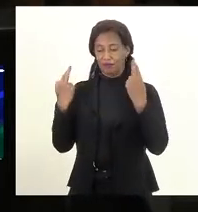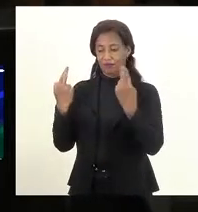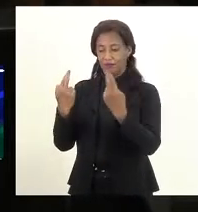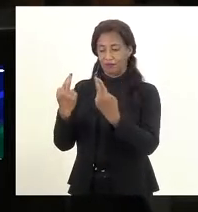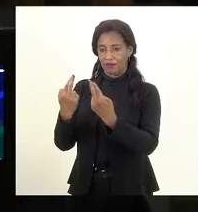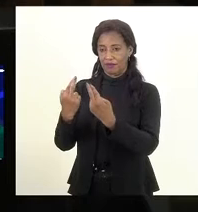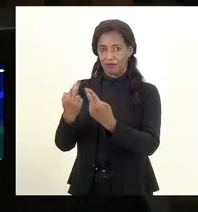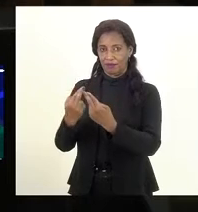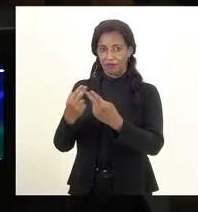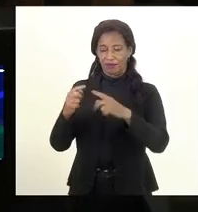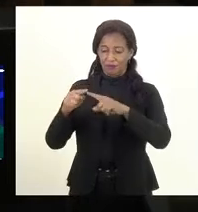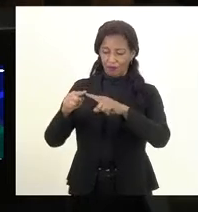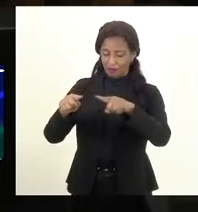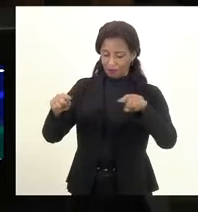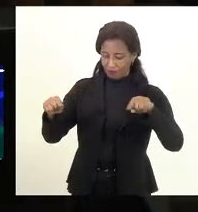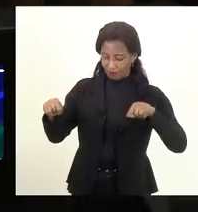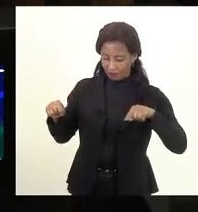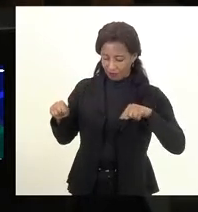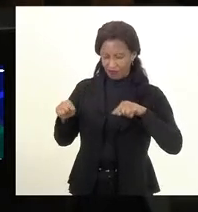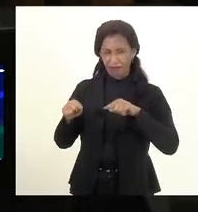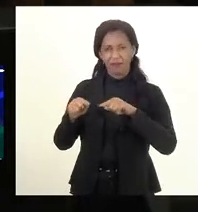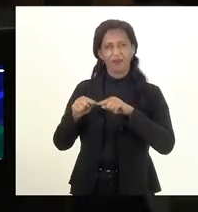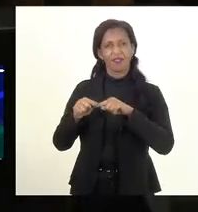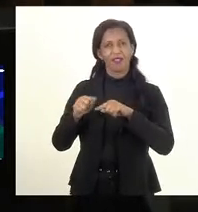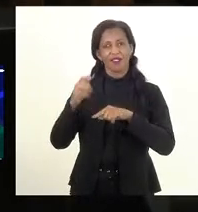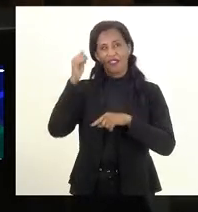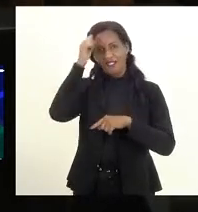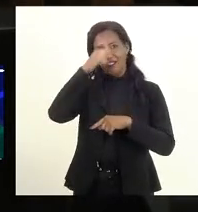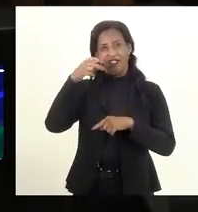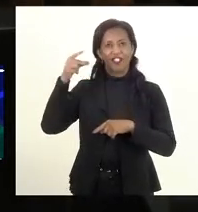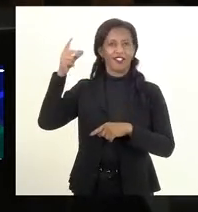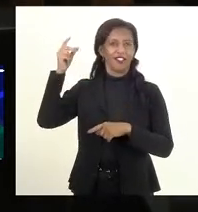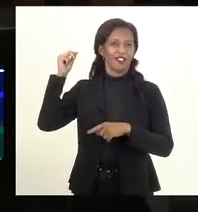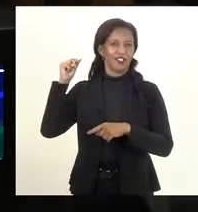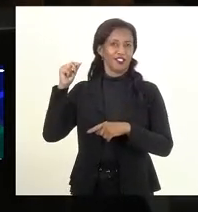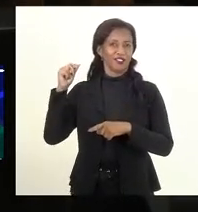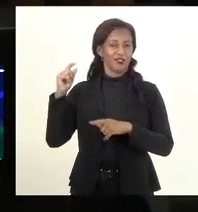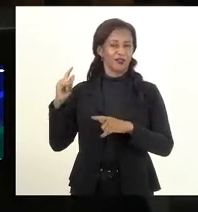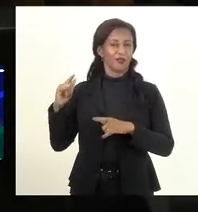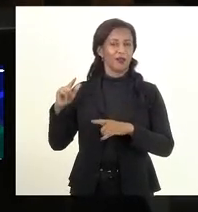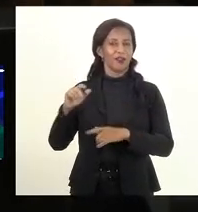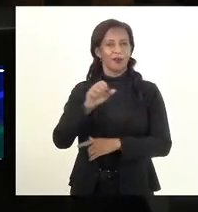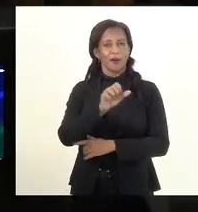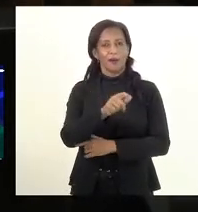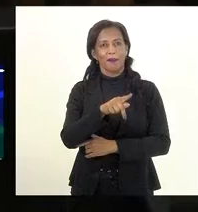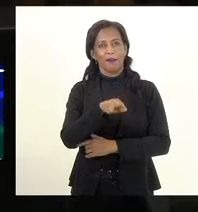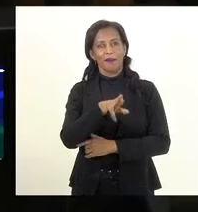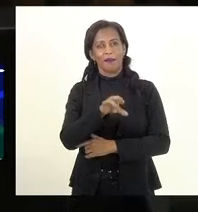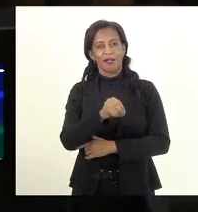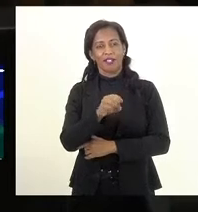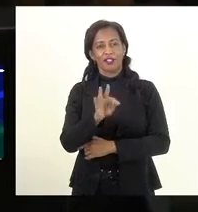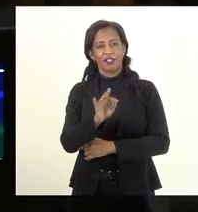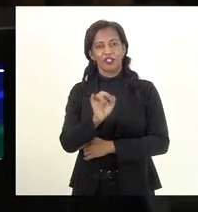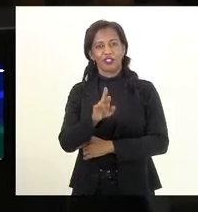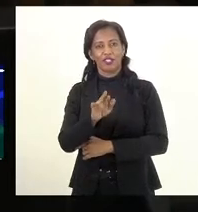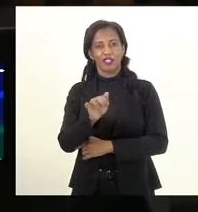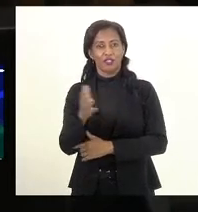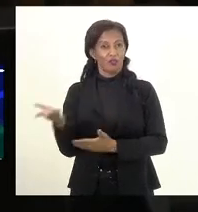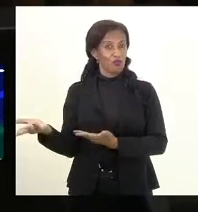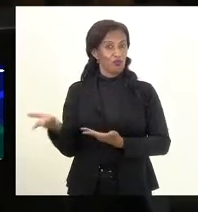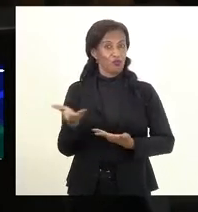na sua sala lá do Palácio Tiradente o e